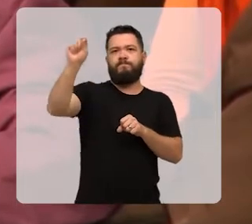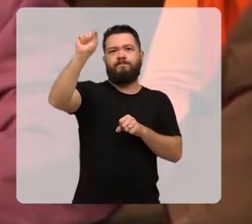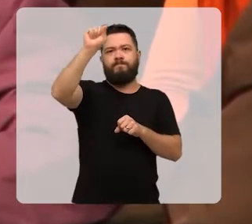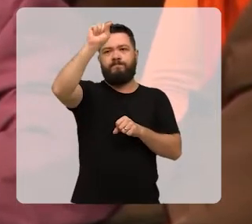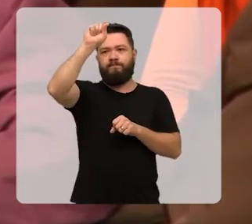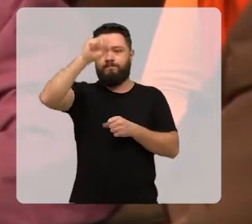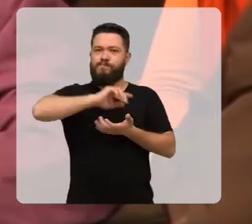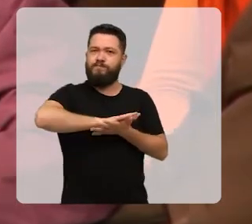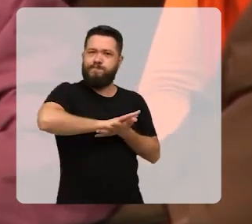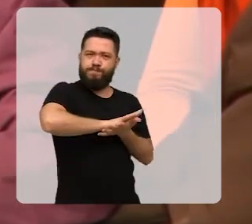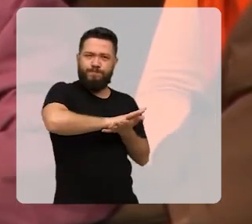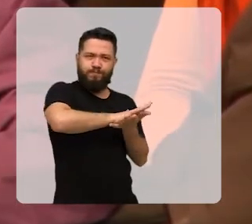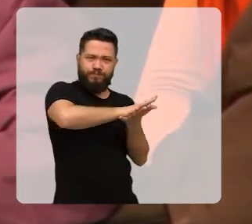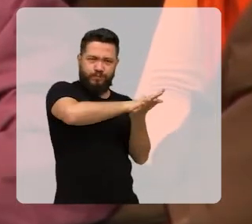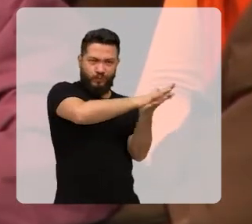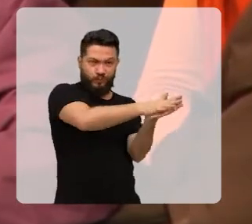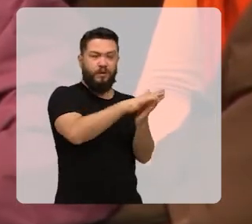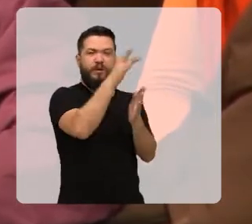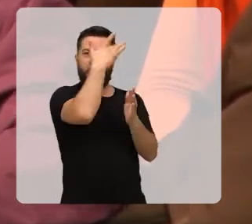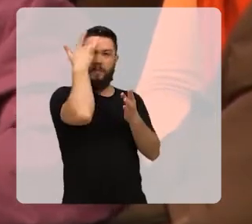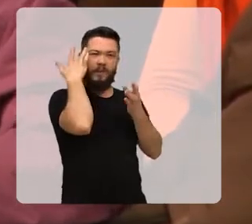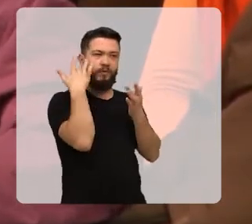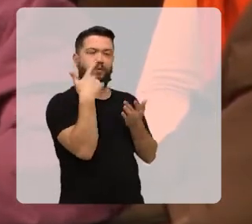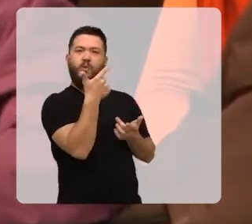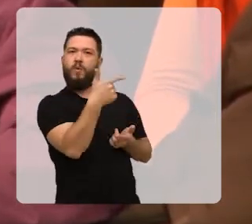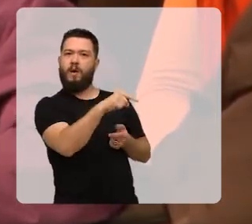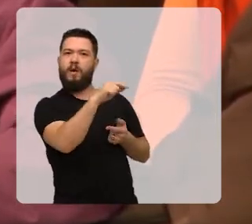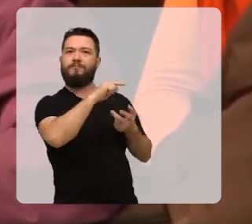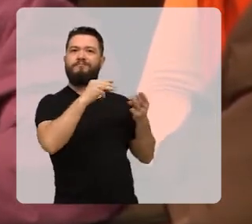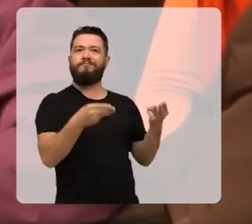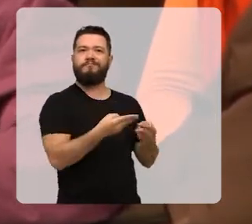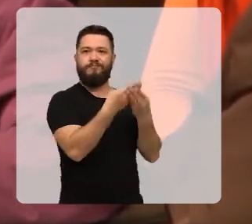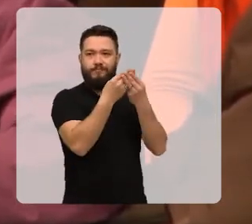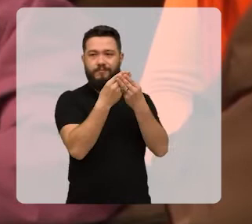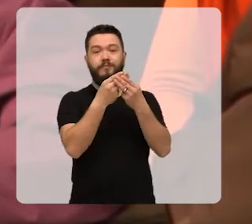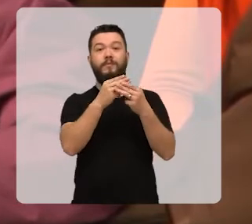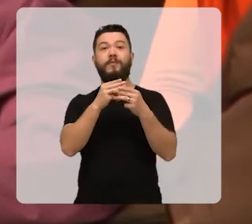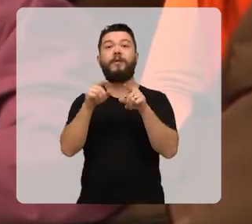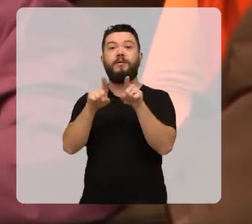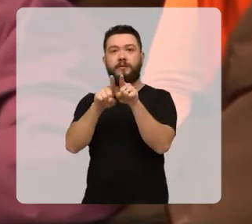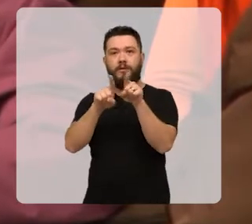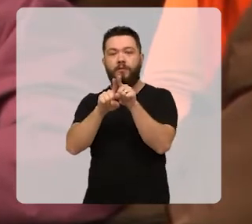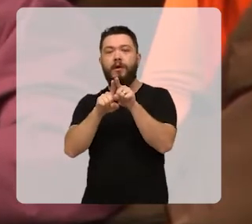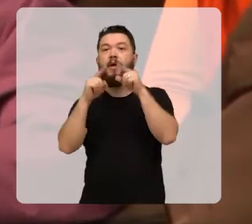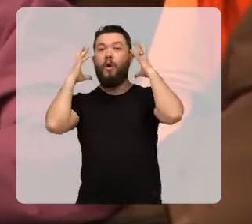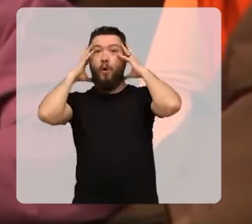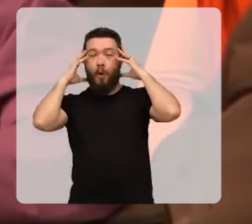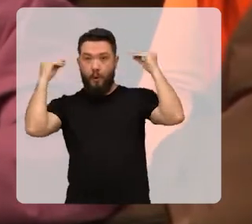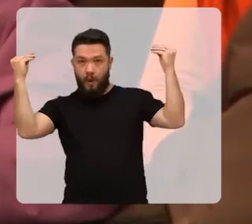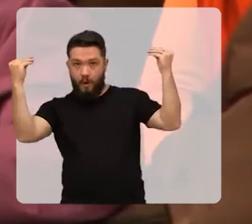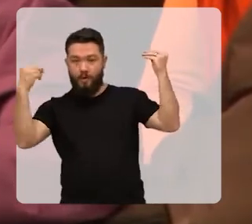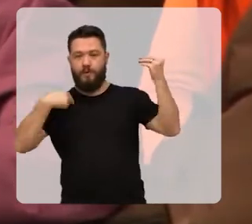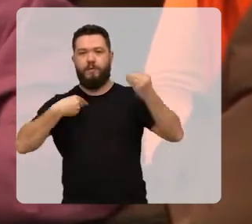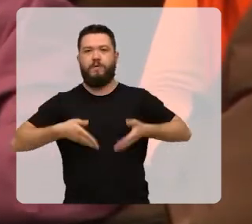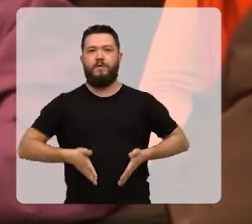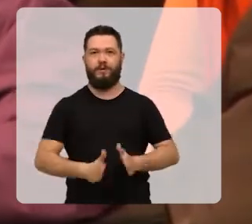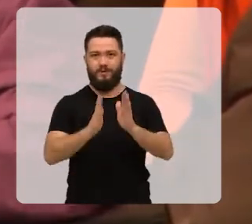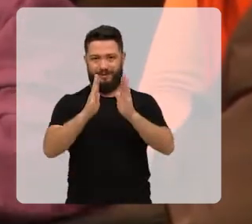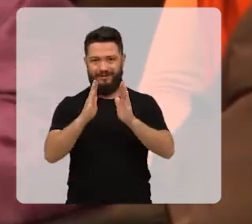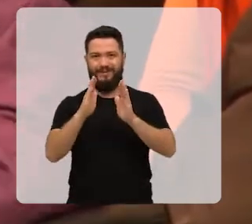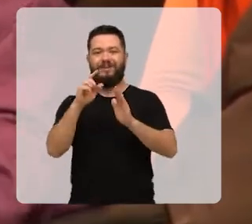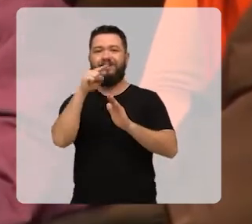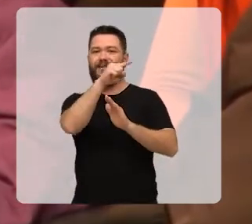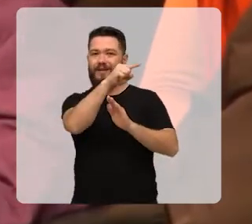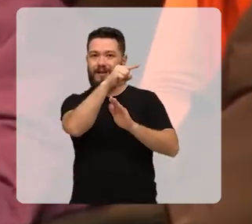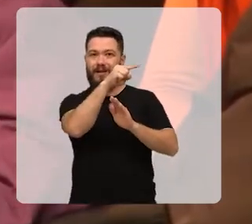Nasci em 1929 em Amsterdã, na Holanda. Tive dois irmãos, irmãos, era